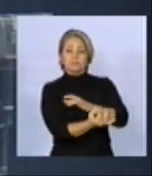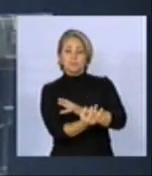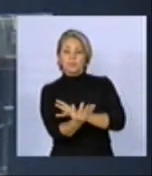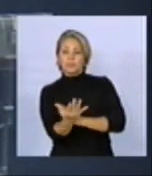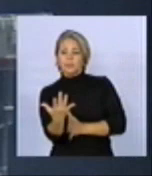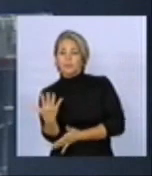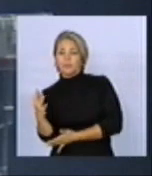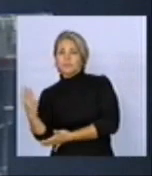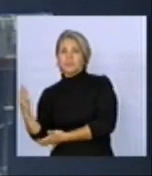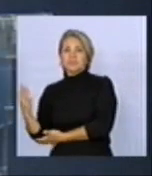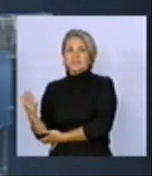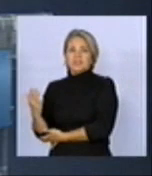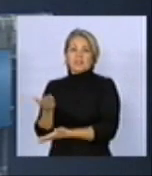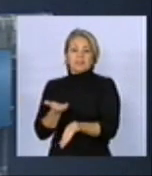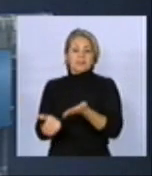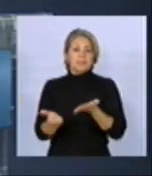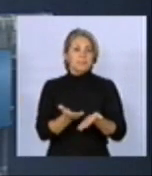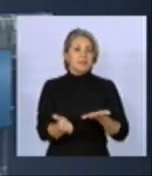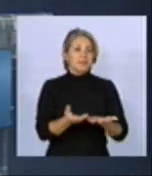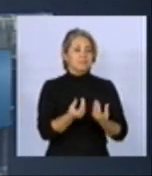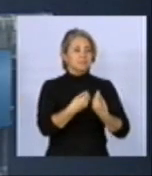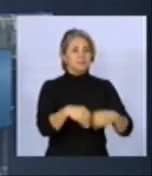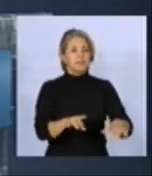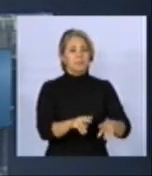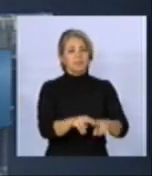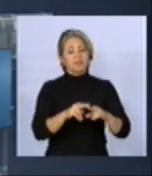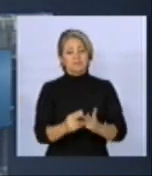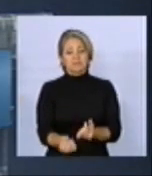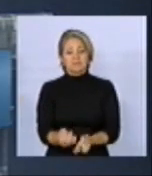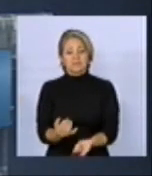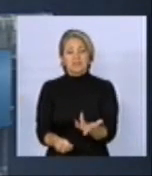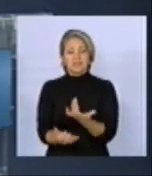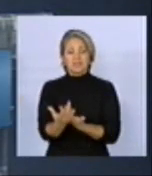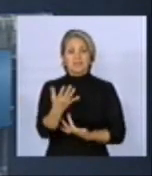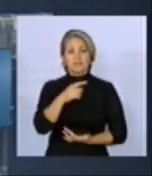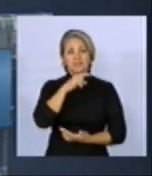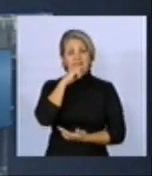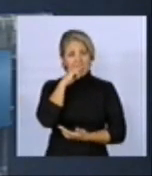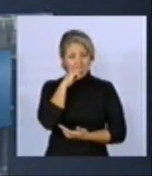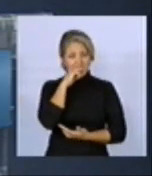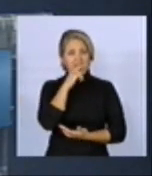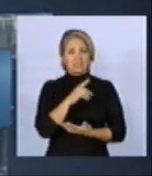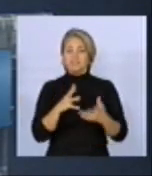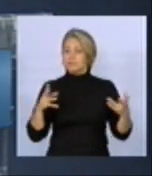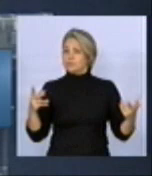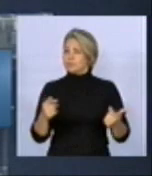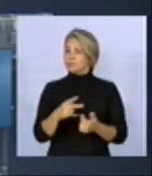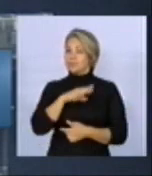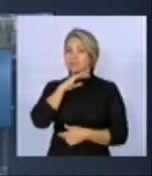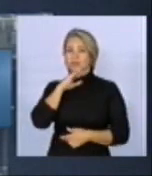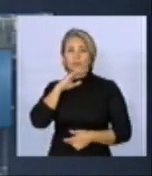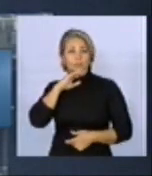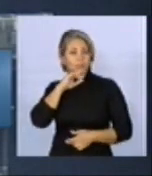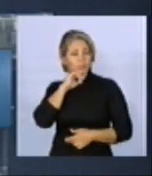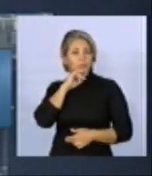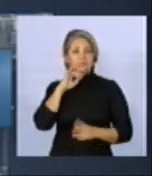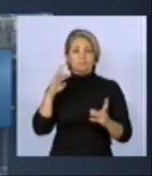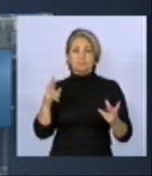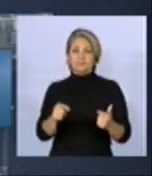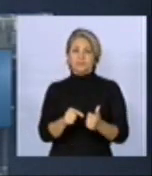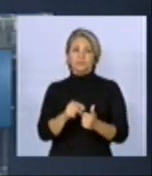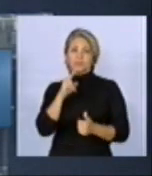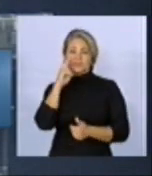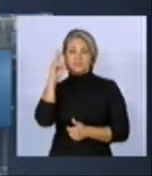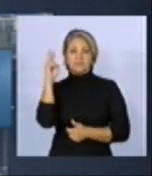que que se perde com a a queima da da cana né Isso é é ruim tanto ponto de vista